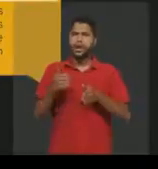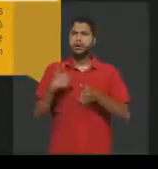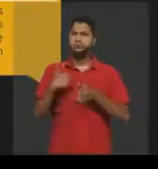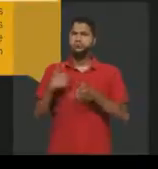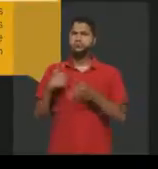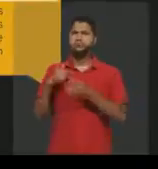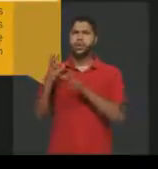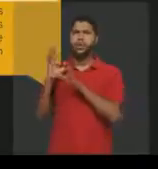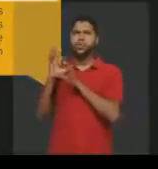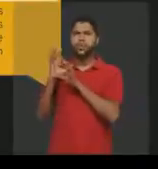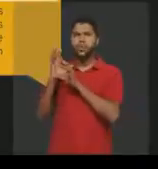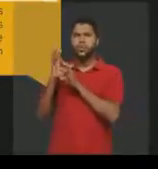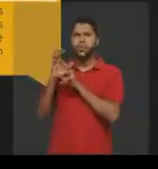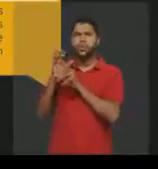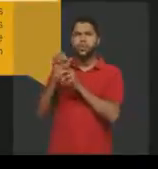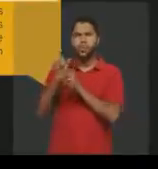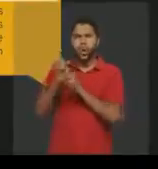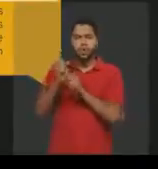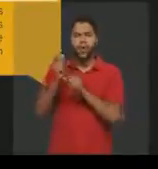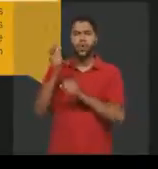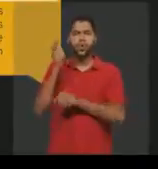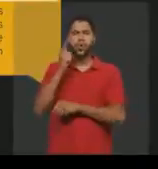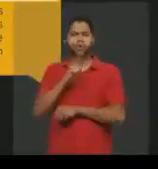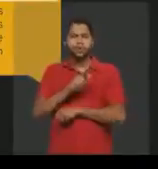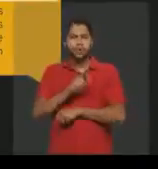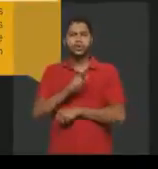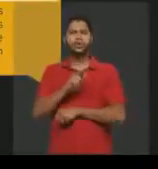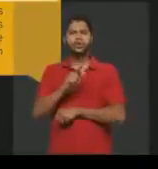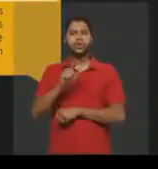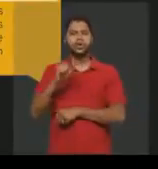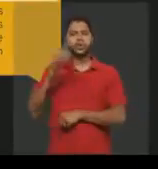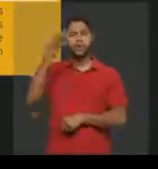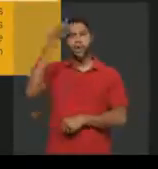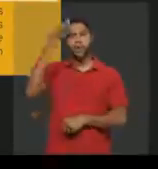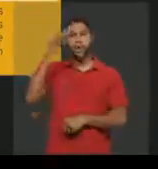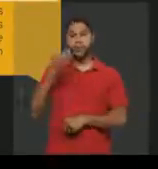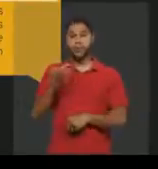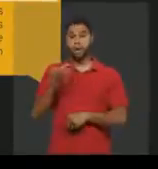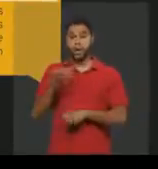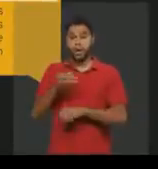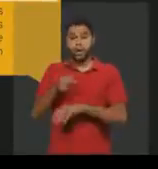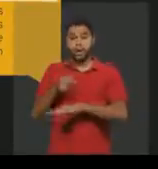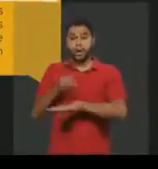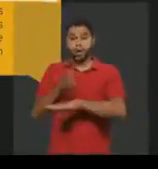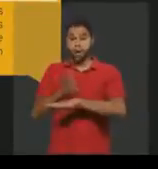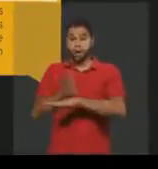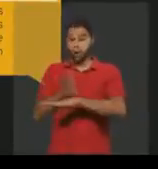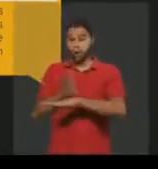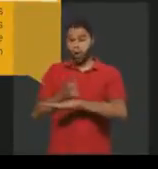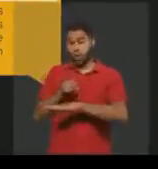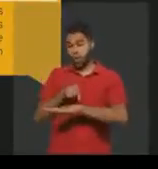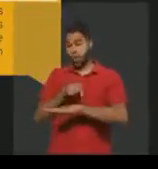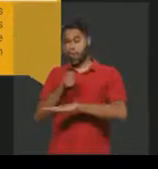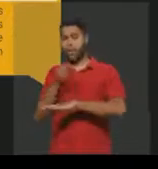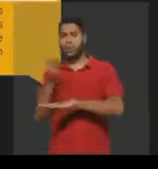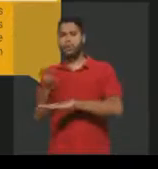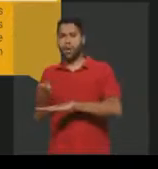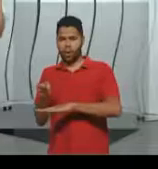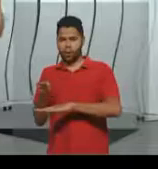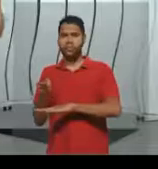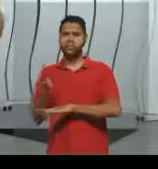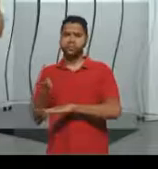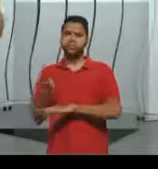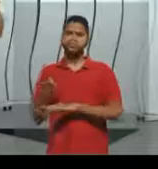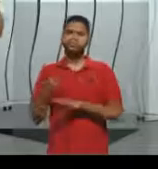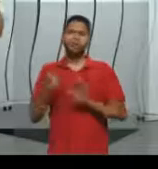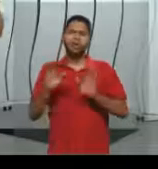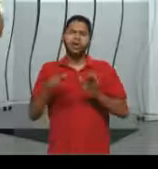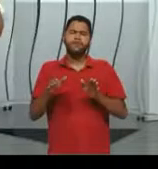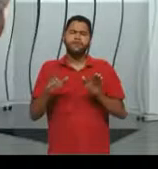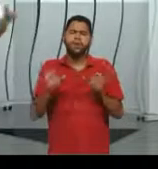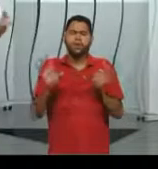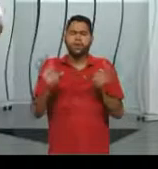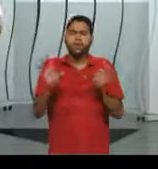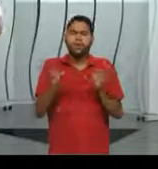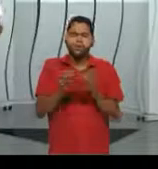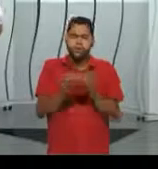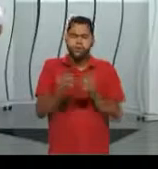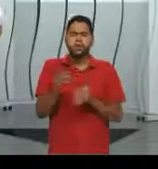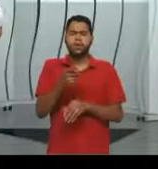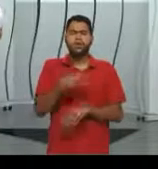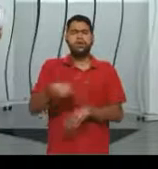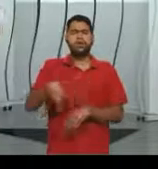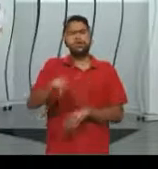suficiente para nós compreendermos o pós-moderno. De qualquer maneira, eu vou dar uma breve pincelada, tá? Para a